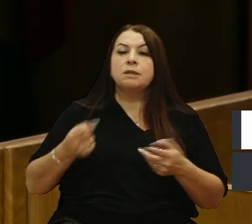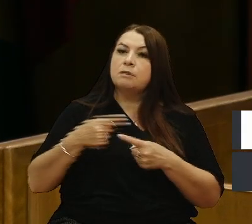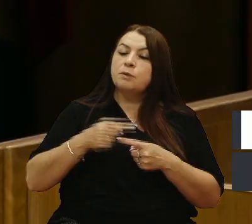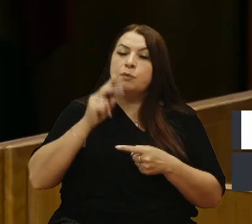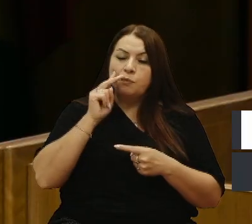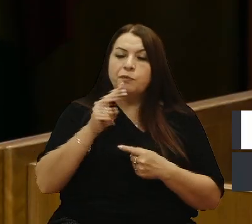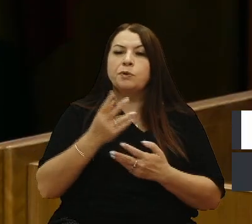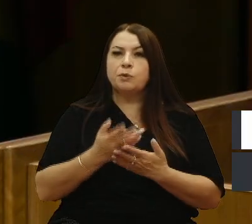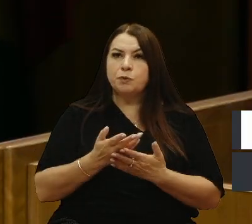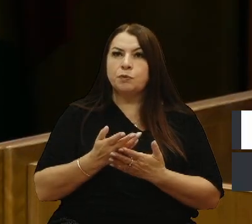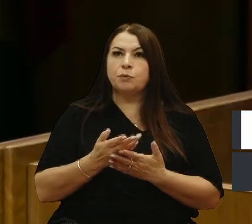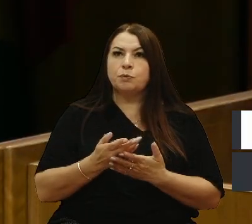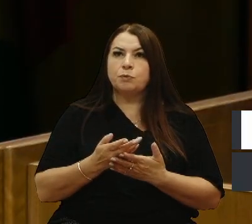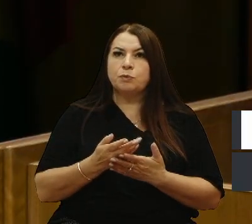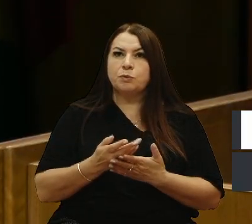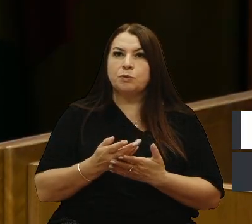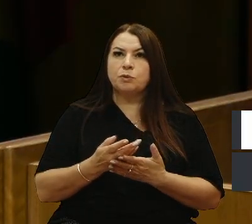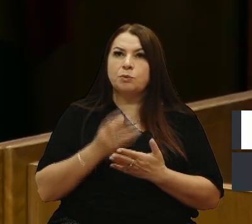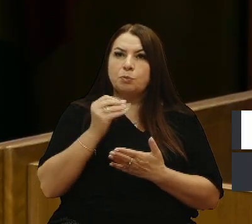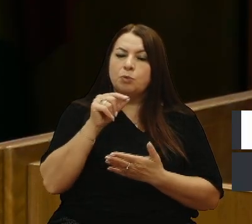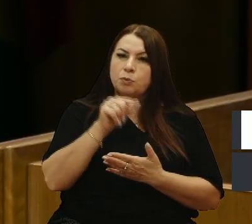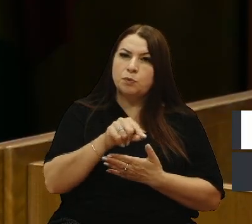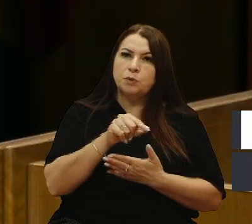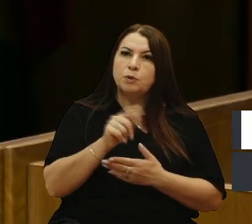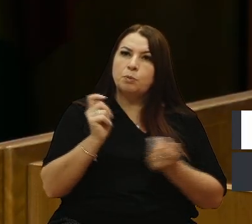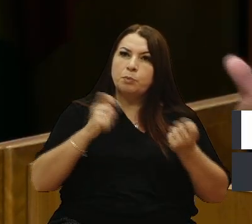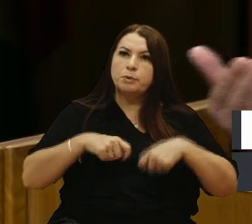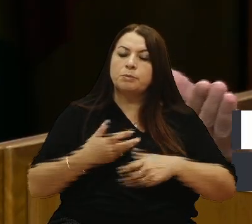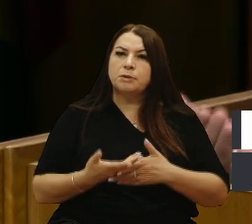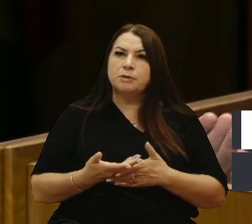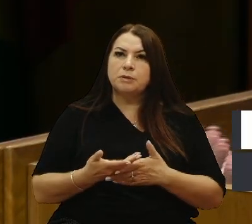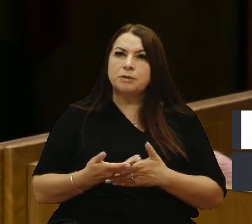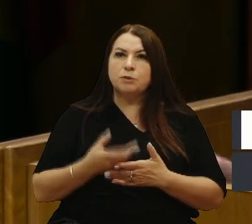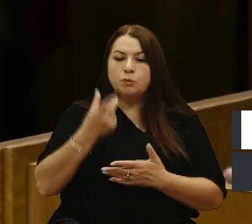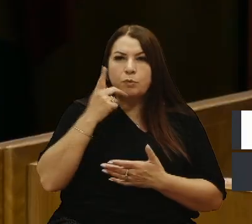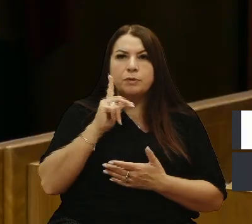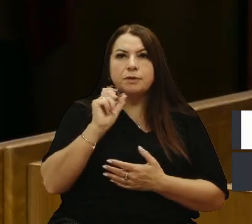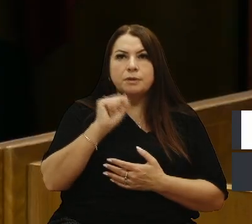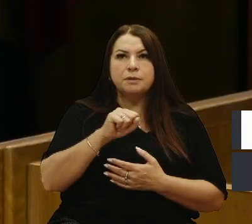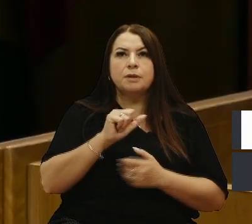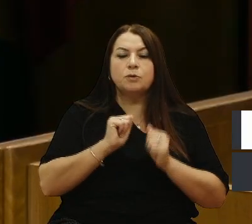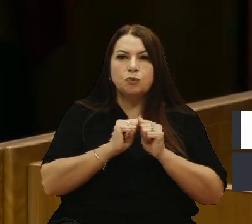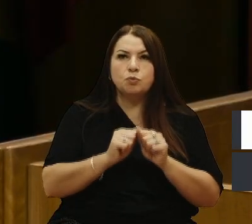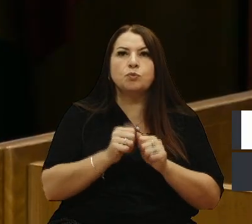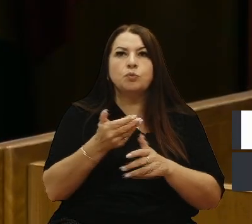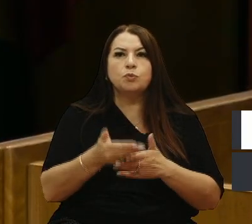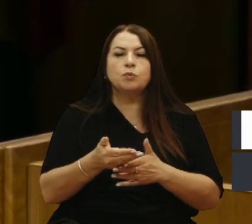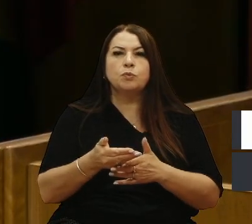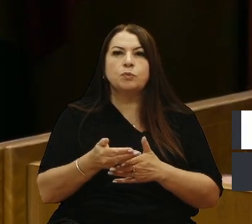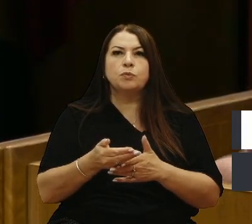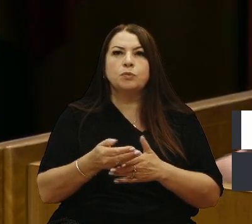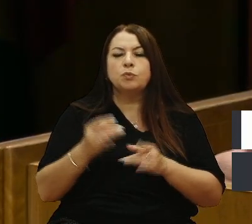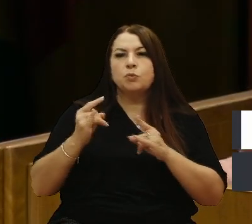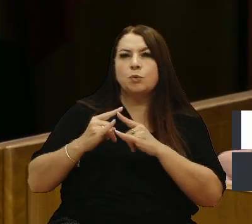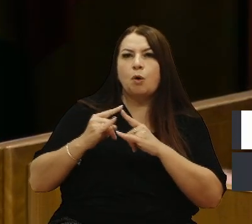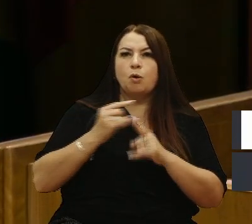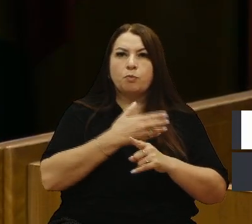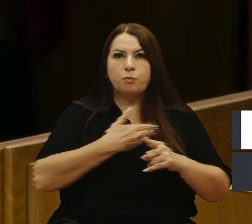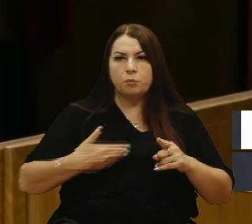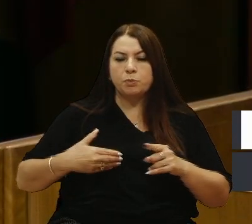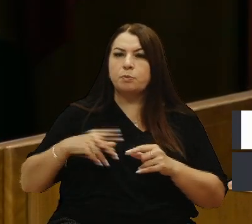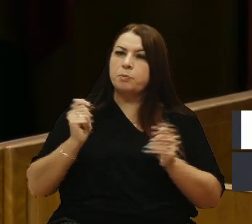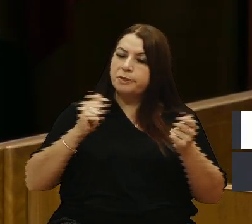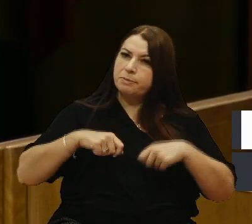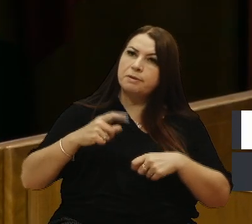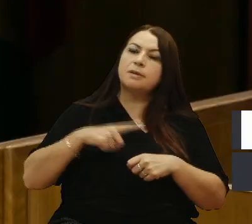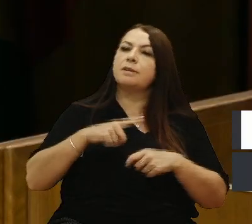vejo muito nisso a possibilidade da gente conseguir, sim, através dos órgãos públicos, essa possibilidade da